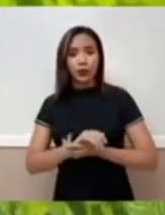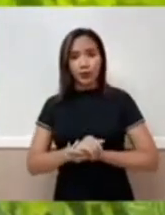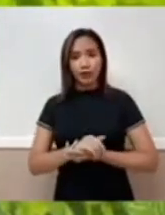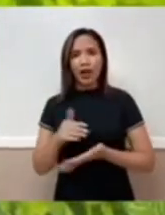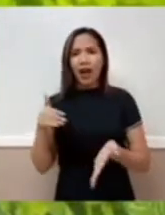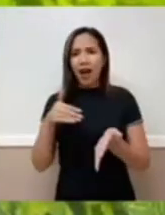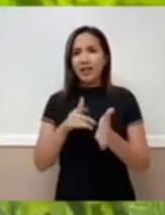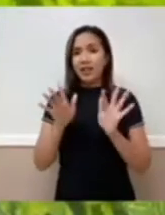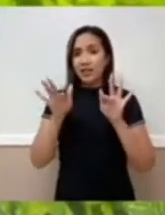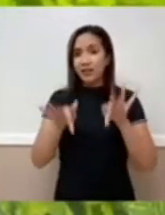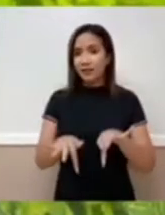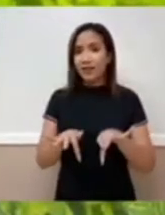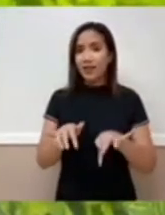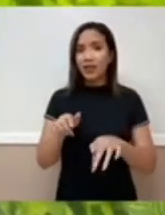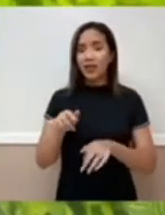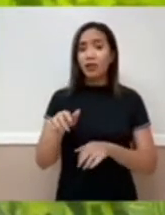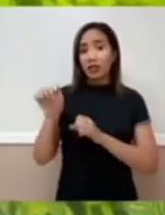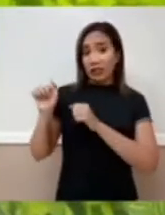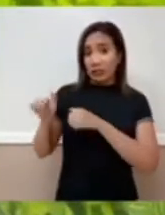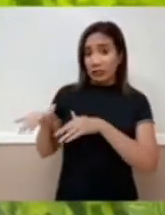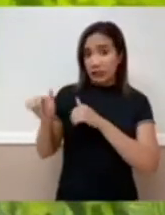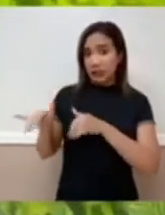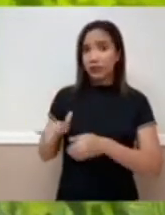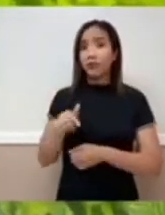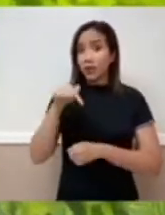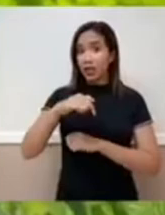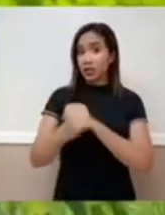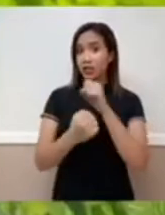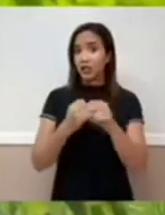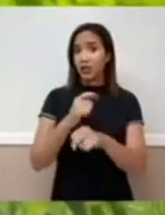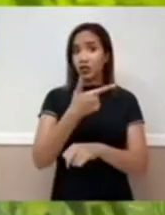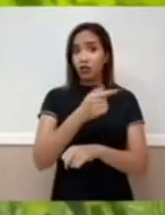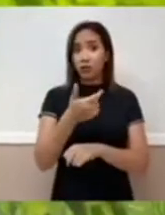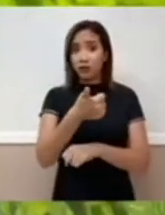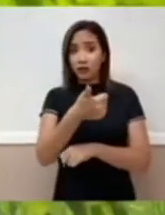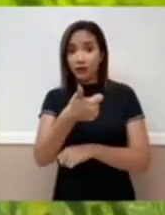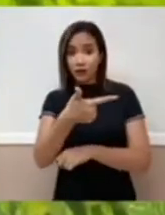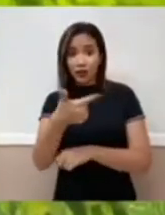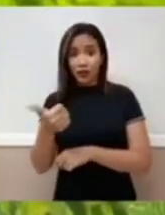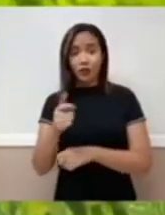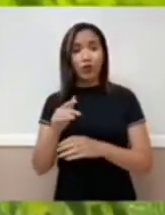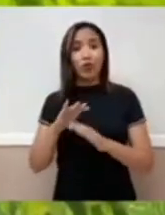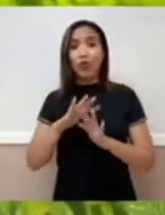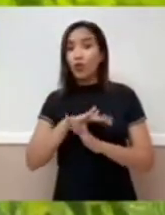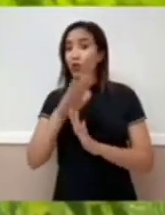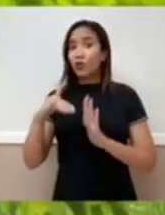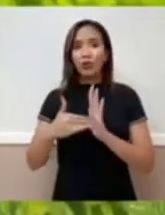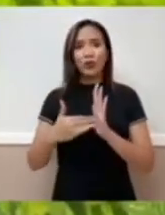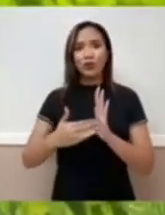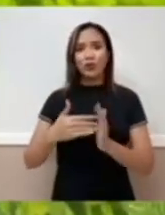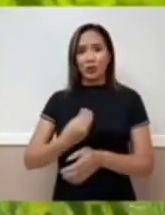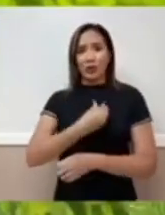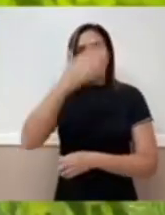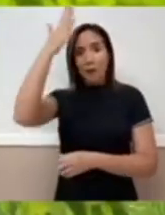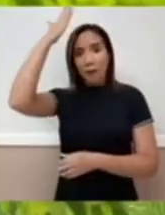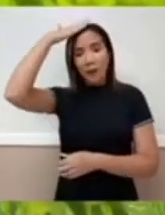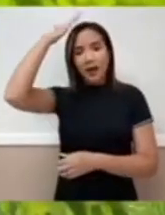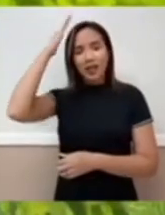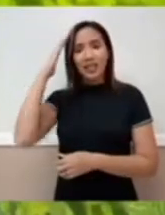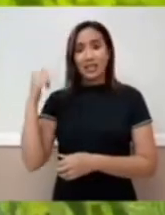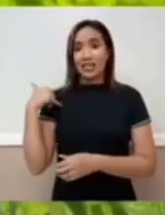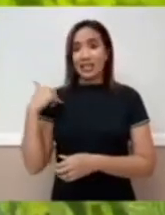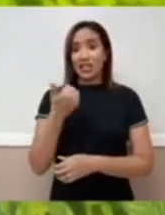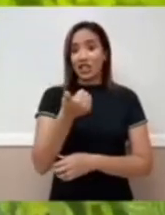de que até o final de setembro deste ano de 2001 todos os paraenses